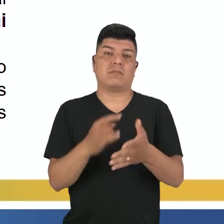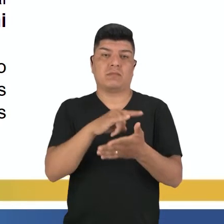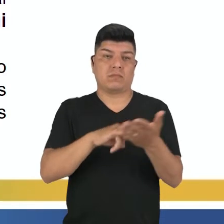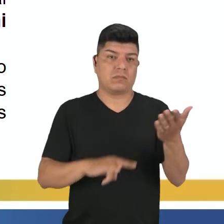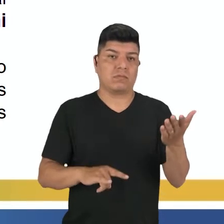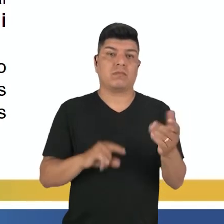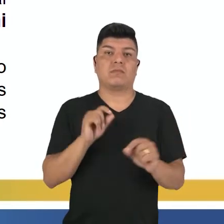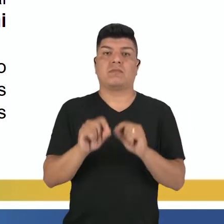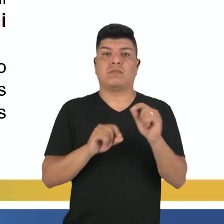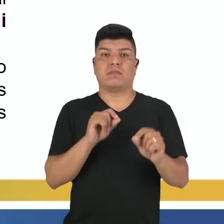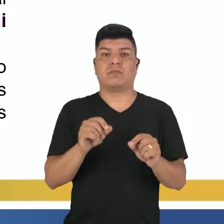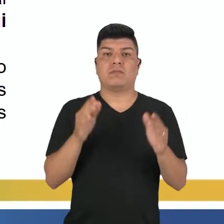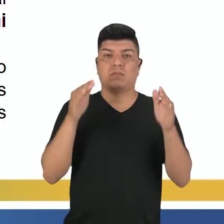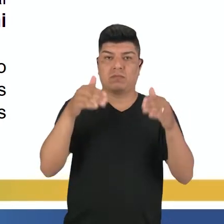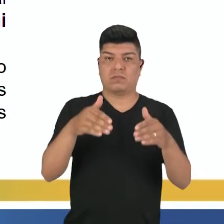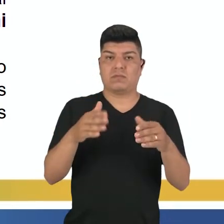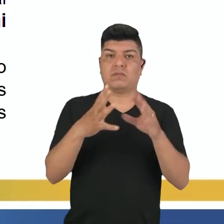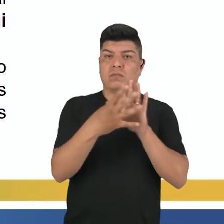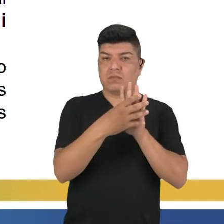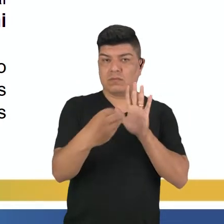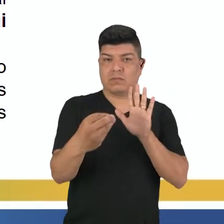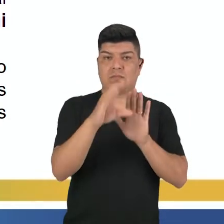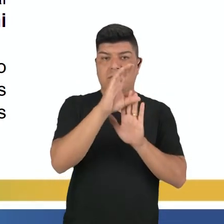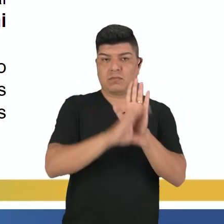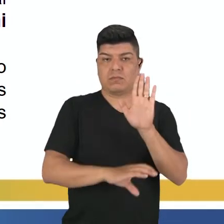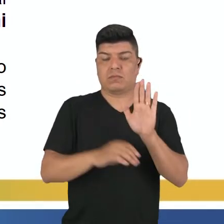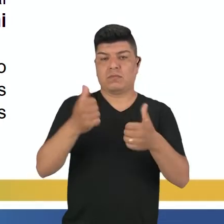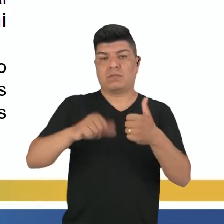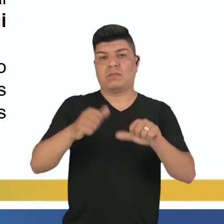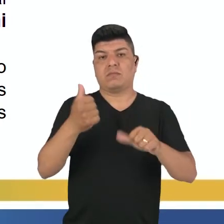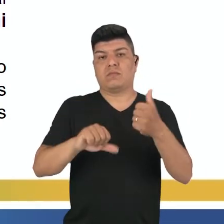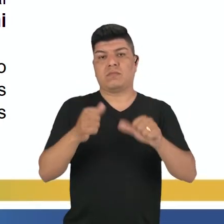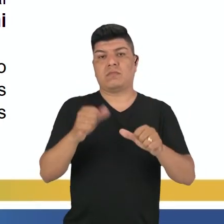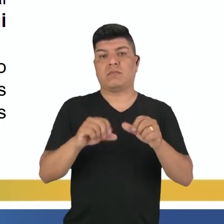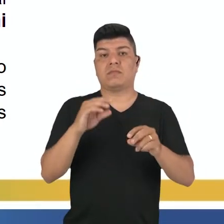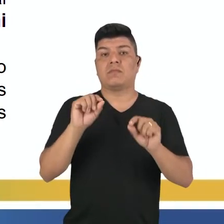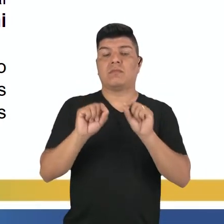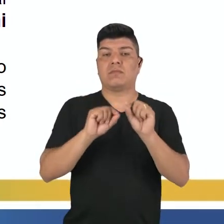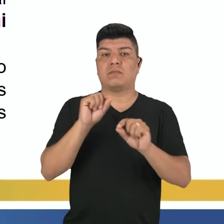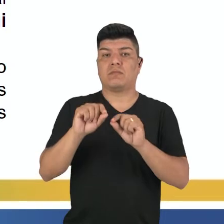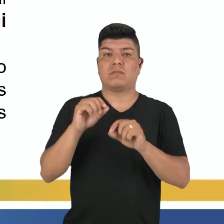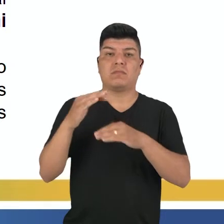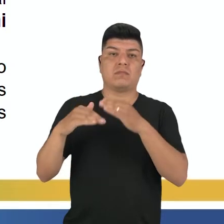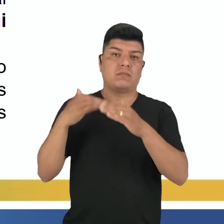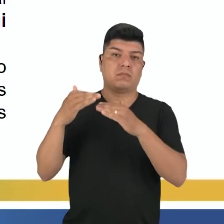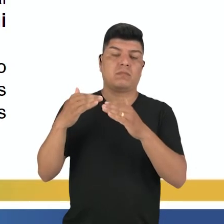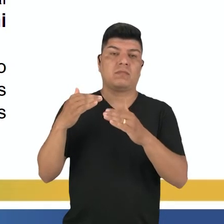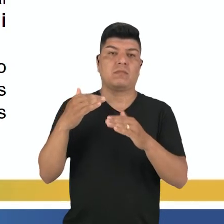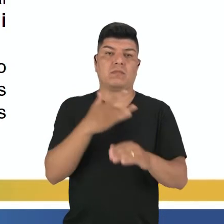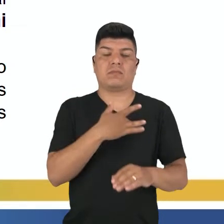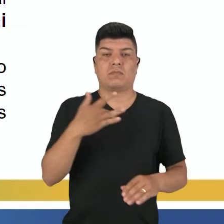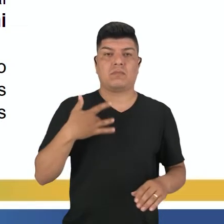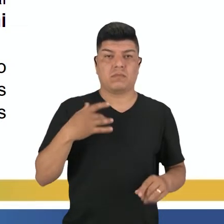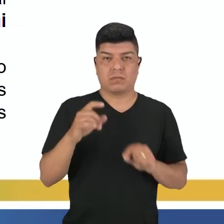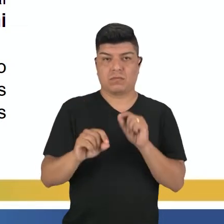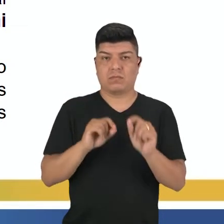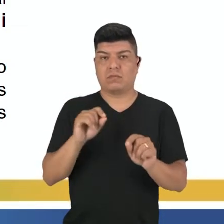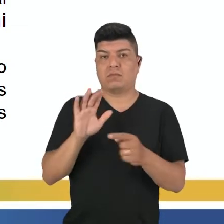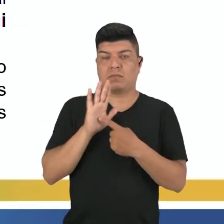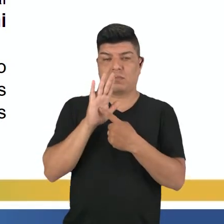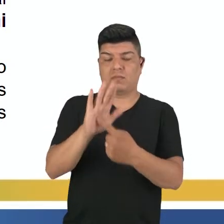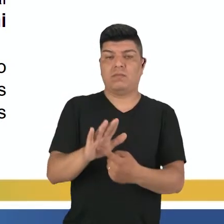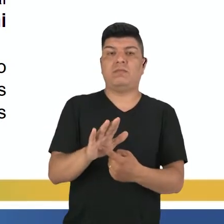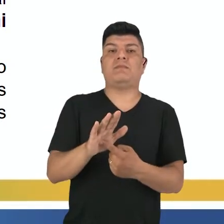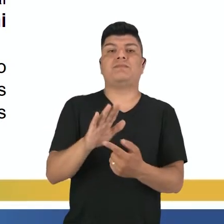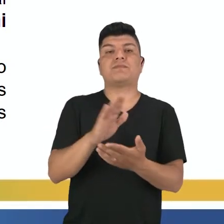documento intitulado Rumo ao Modelo Conceitual para Análise e Ação sobre os Determinantes da Saúde, nos quais foram